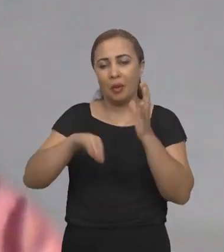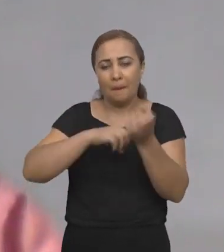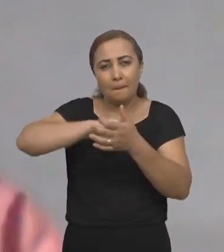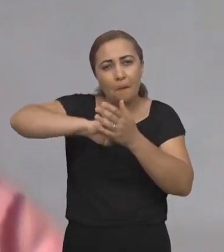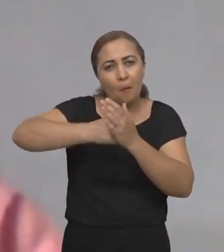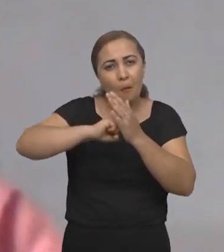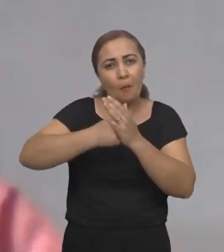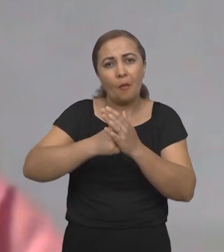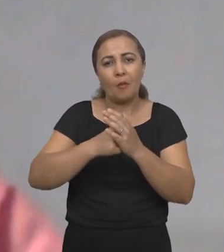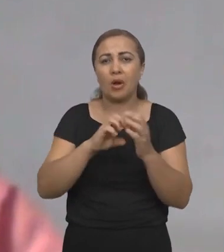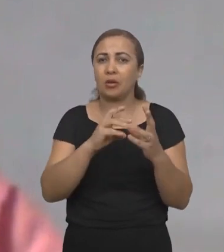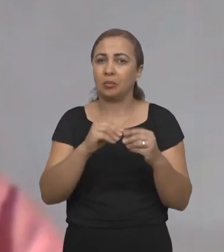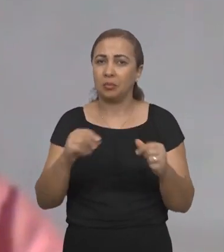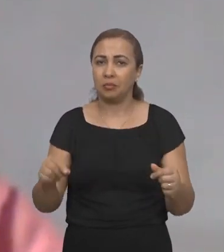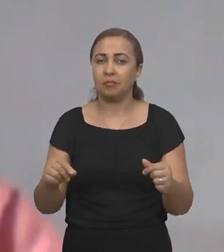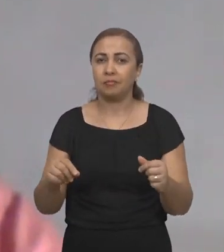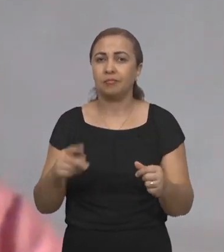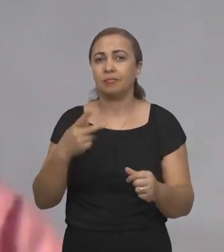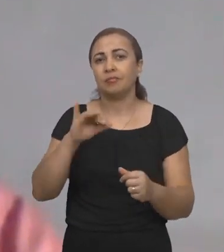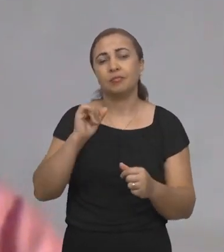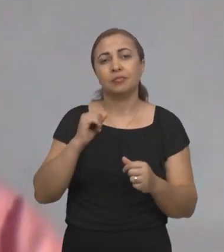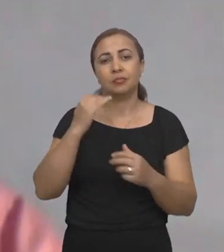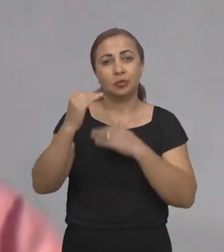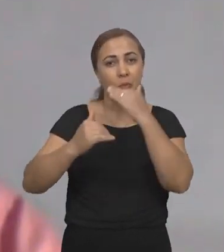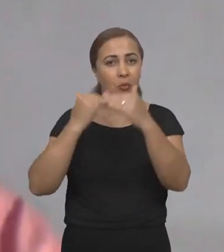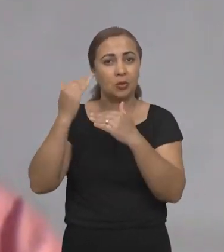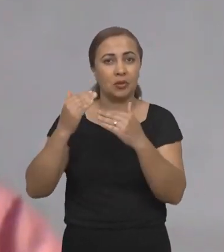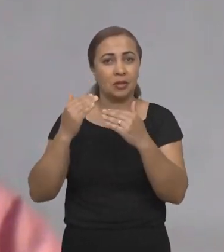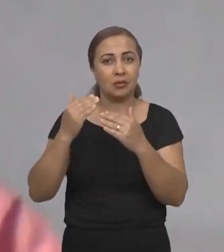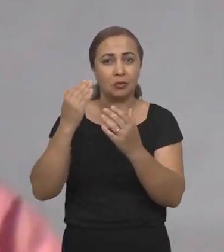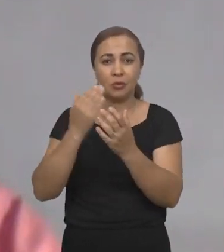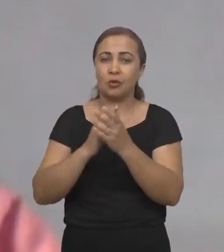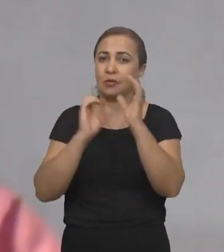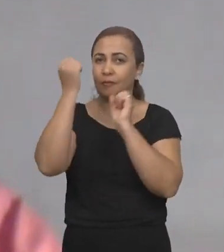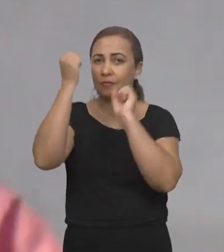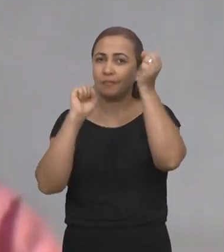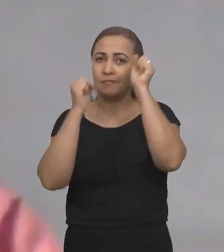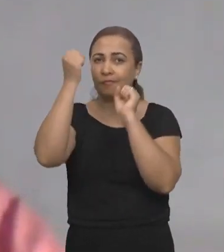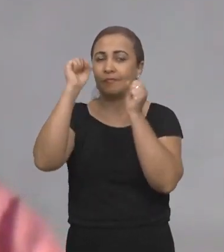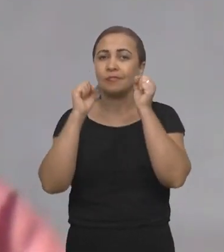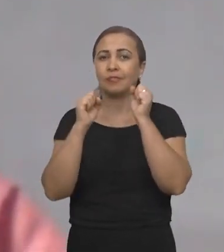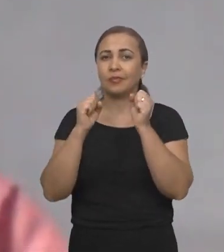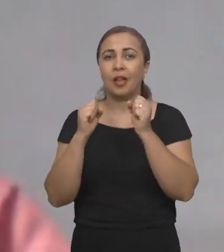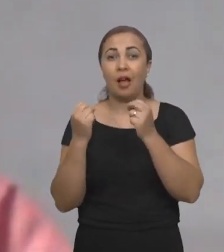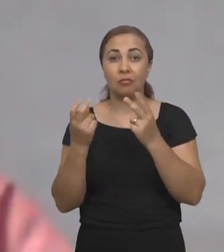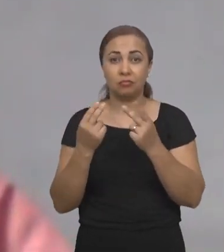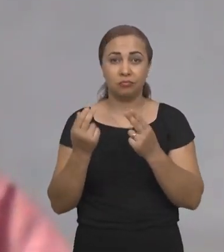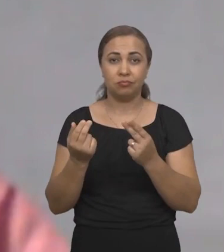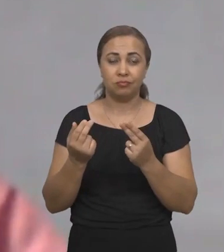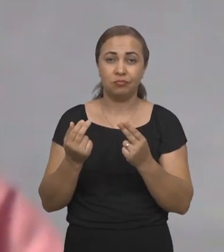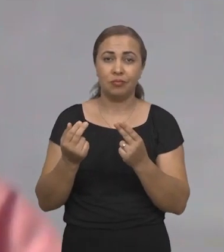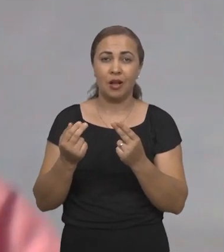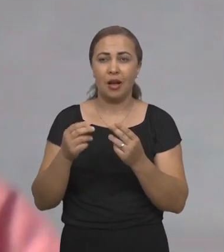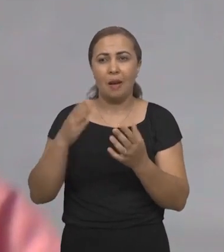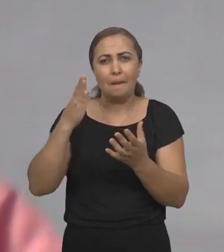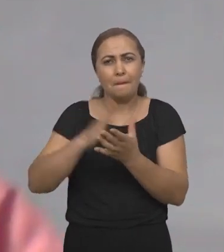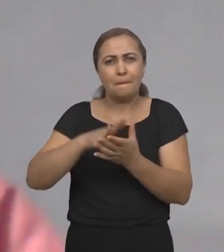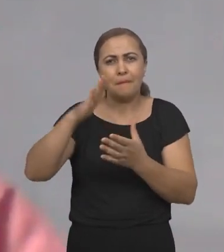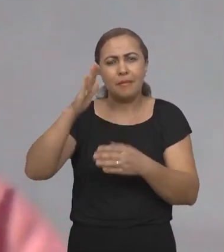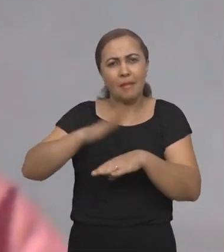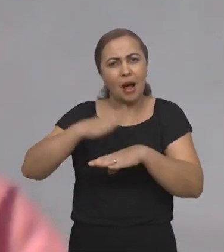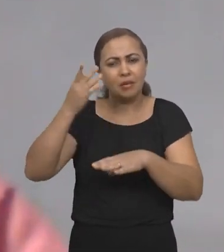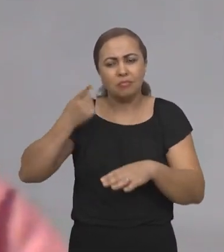matéria-prima. E o processo de fabricação do cimento é um processo de fabricação do clinker, é um processo